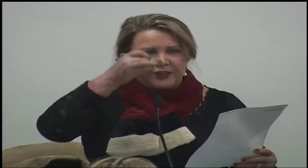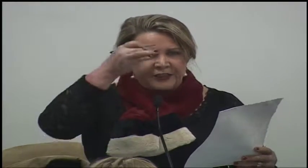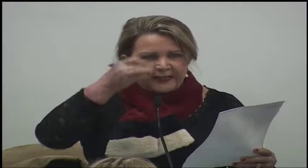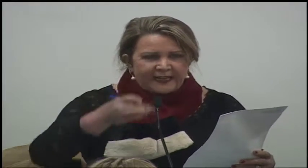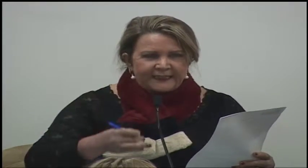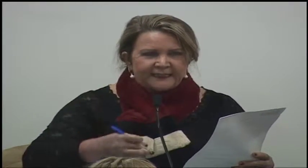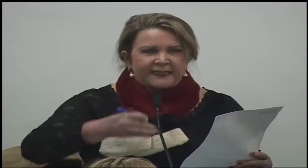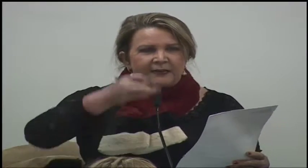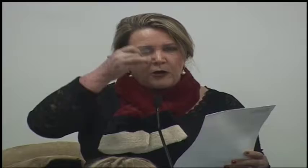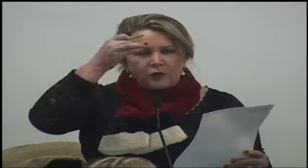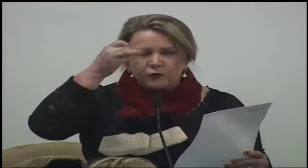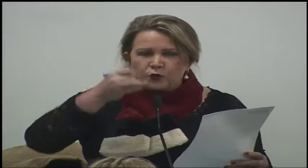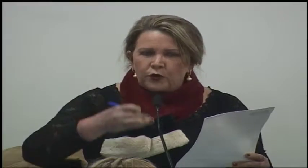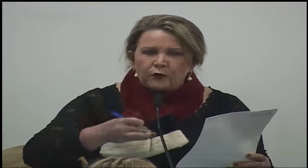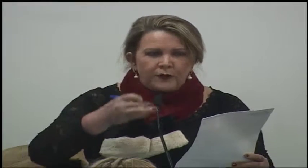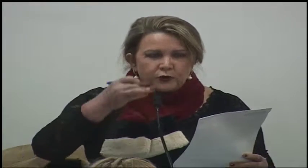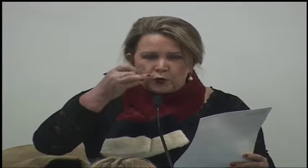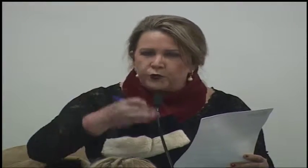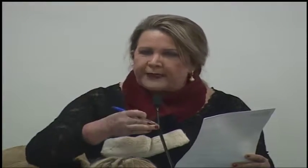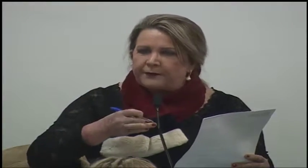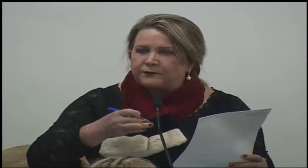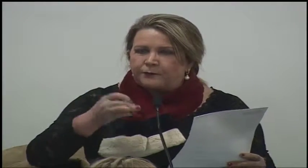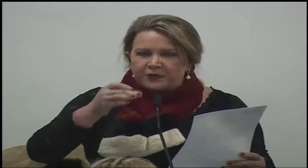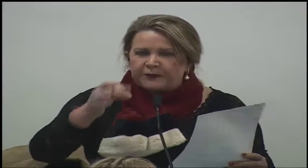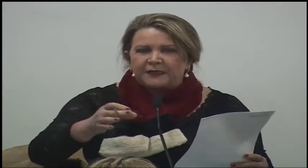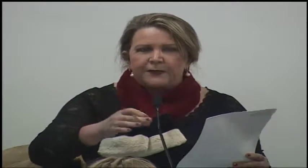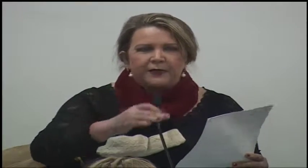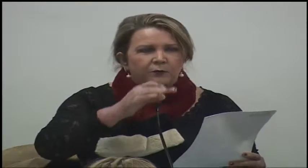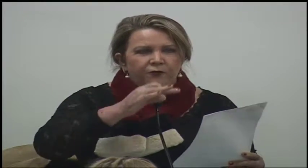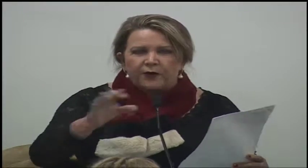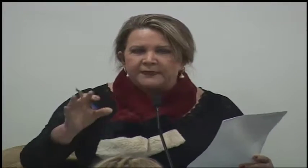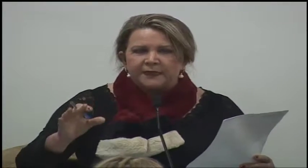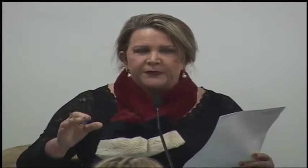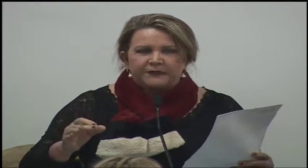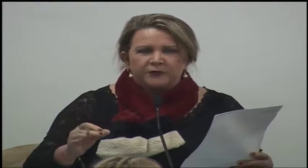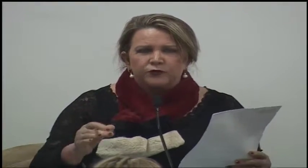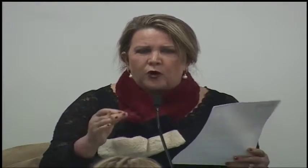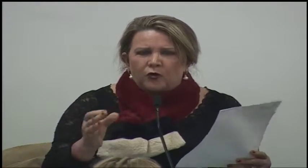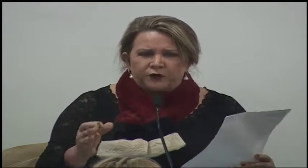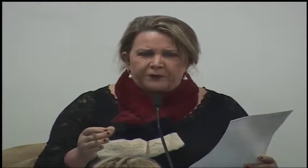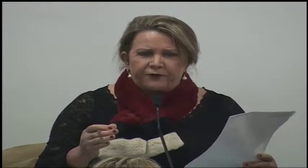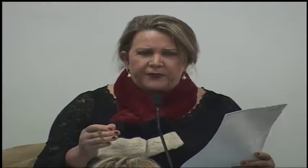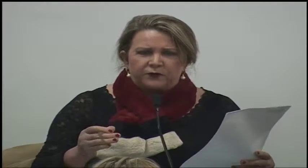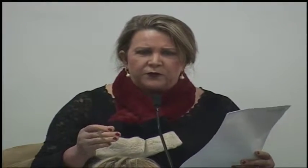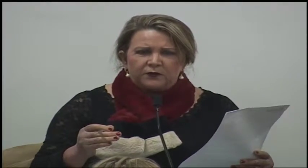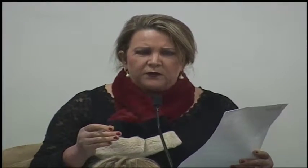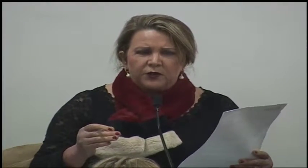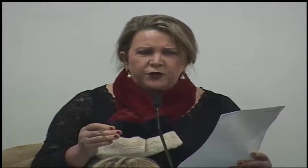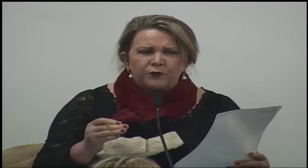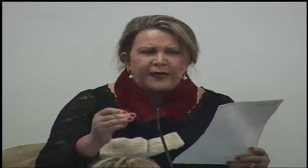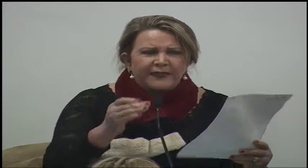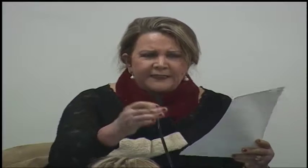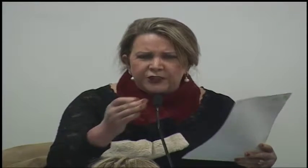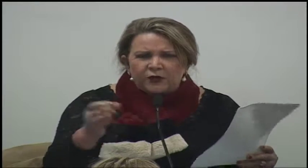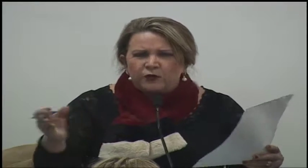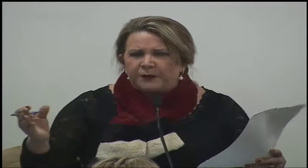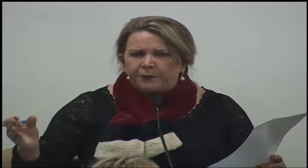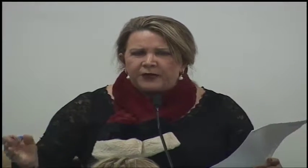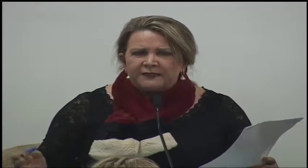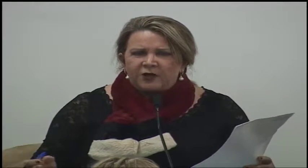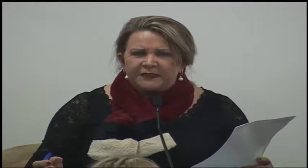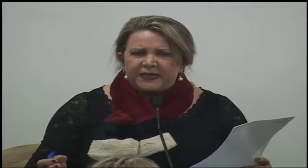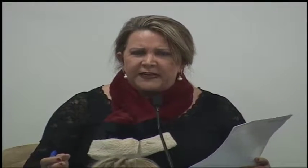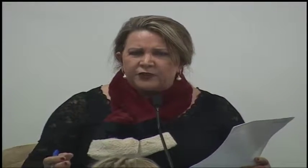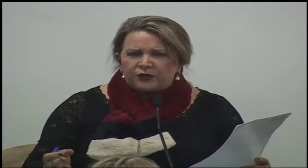manda, a gente analisa. Tudo que... Pode perceber, o meu voto é sempre sim, eu não estou contra o prefeito. Eu só não quero que ele esteja contra